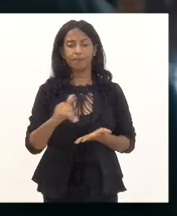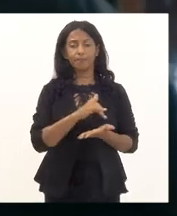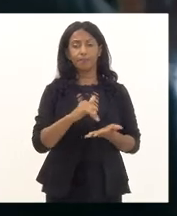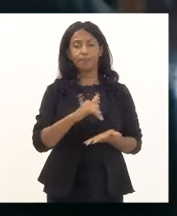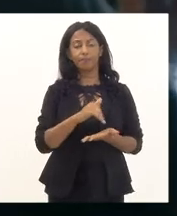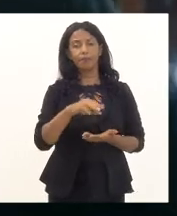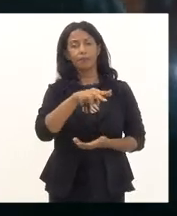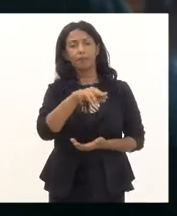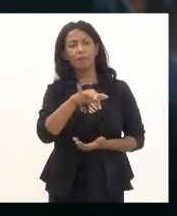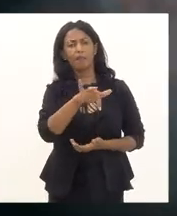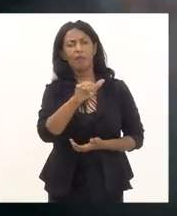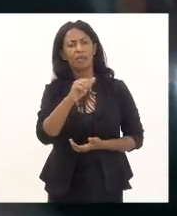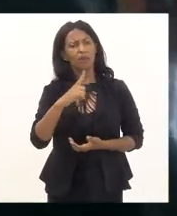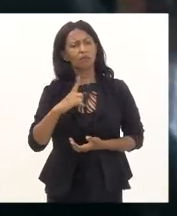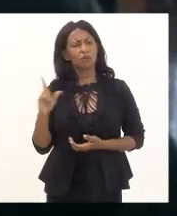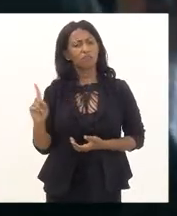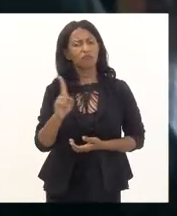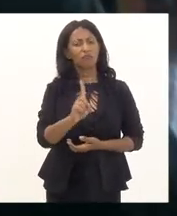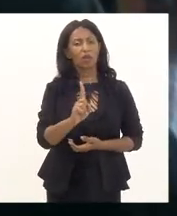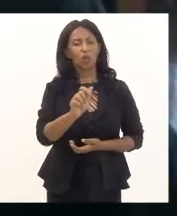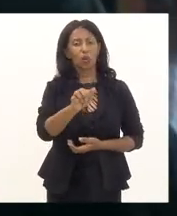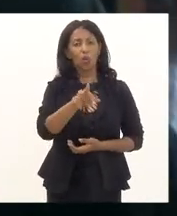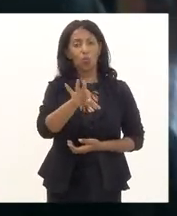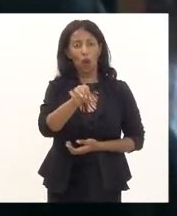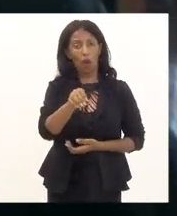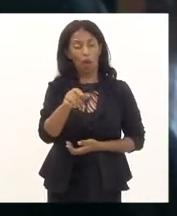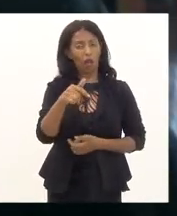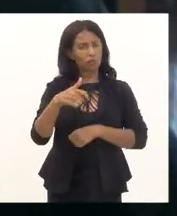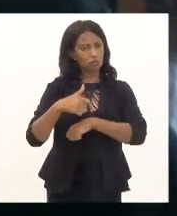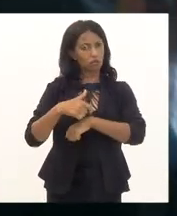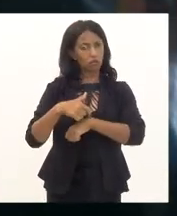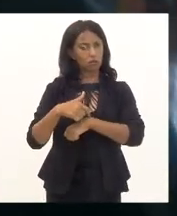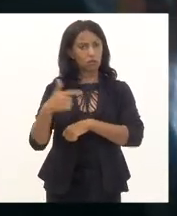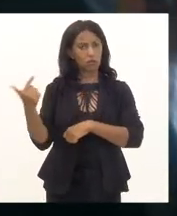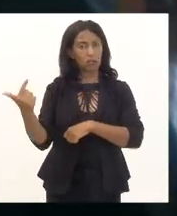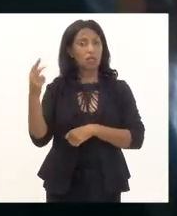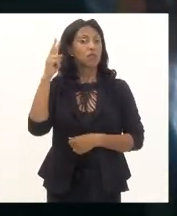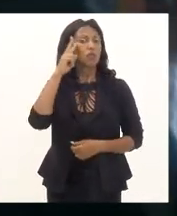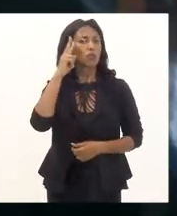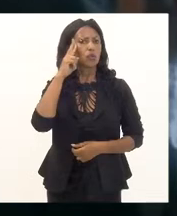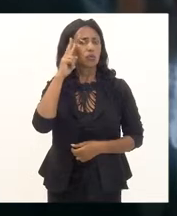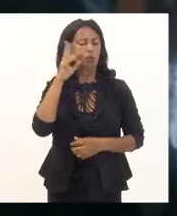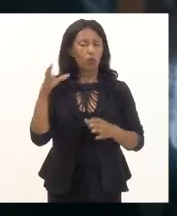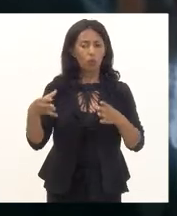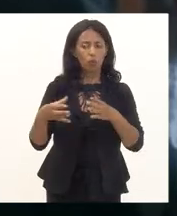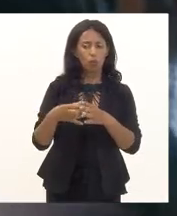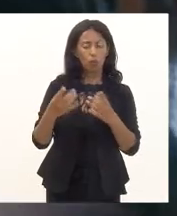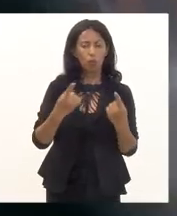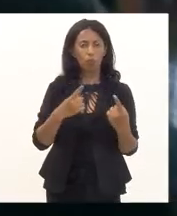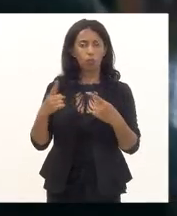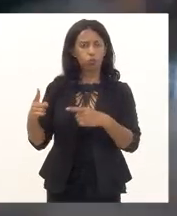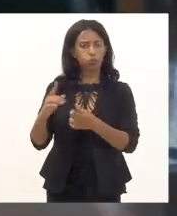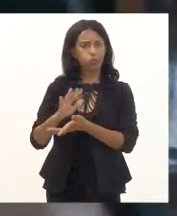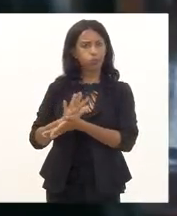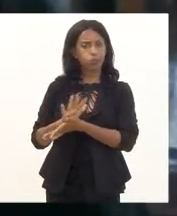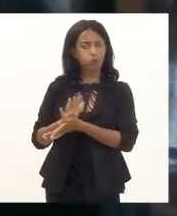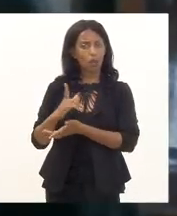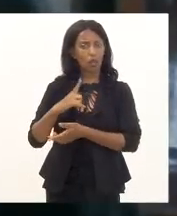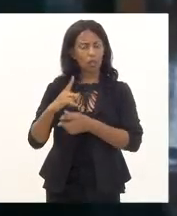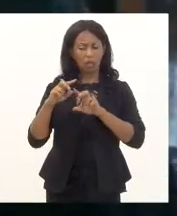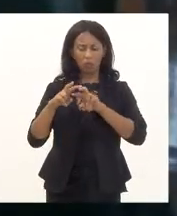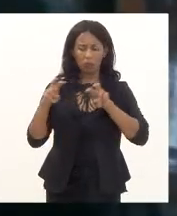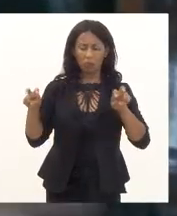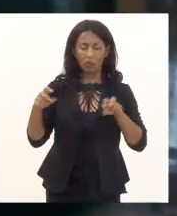esteve presente no ato da segunda-feira da Comissão contra a Discriminação, esteve na mesa